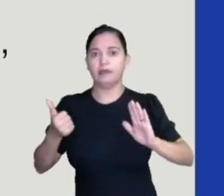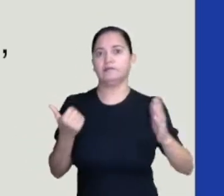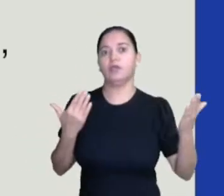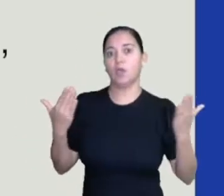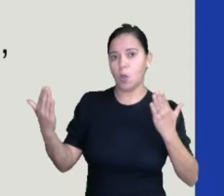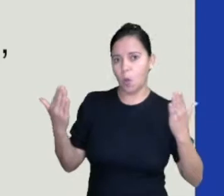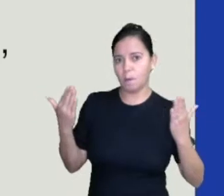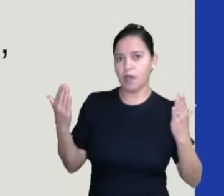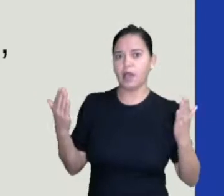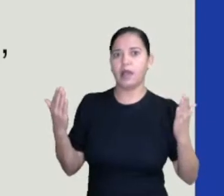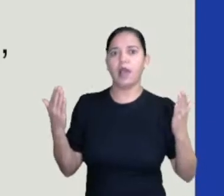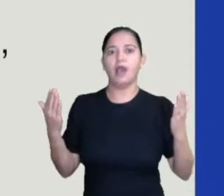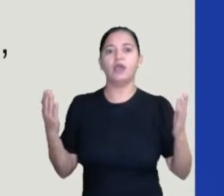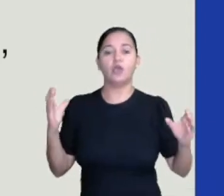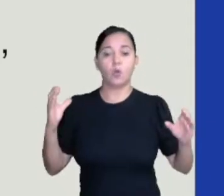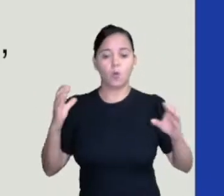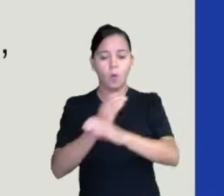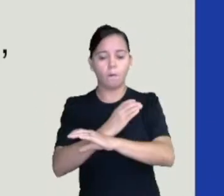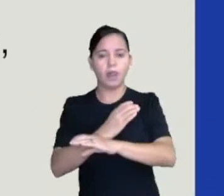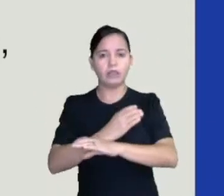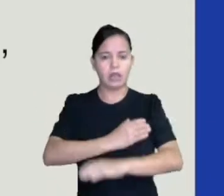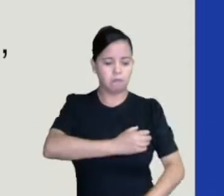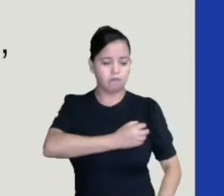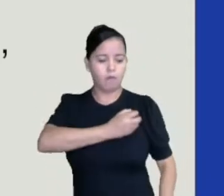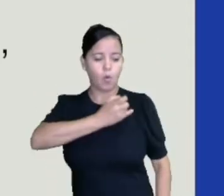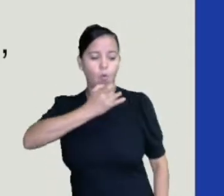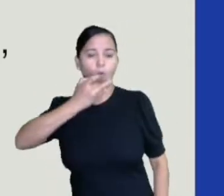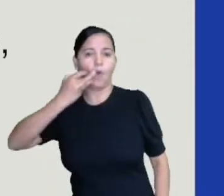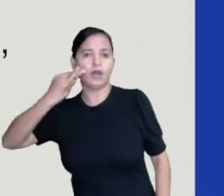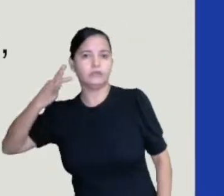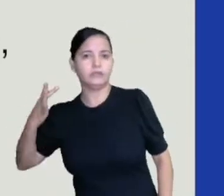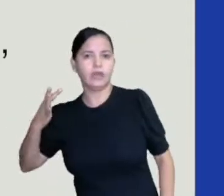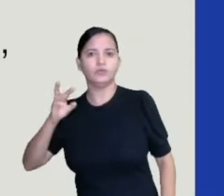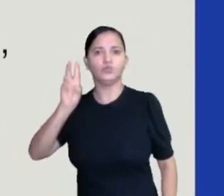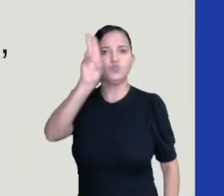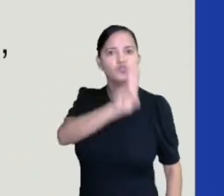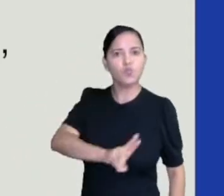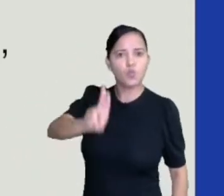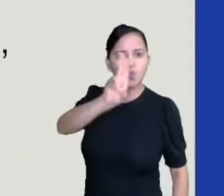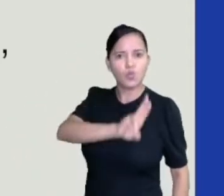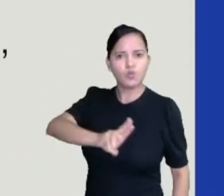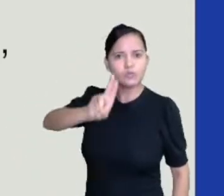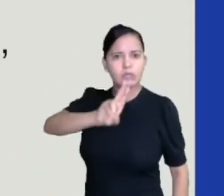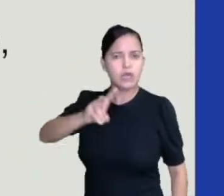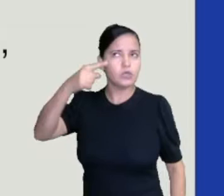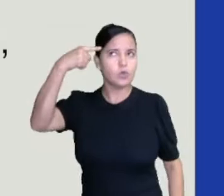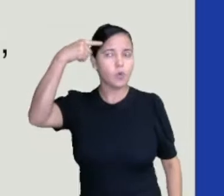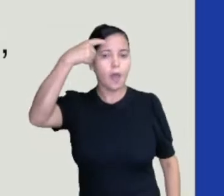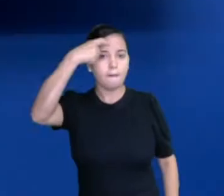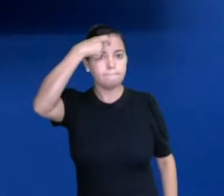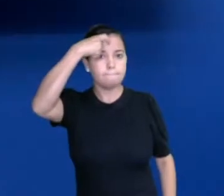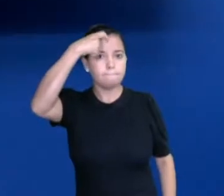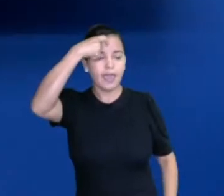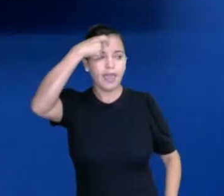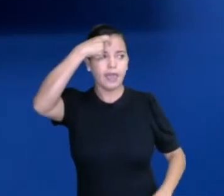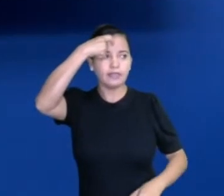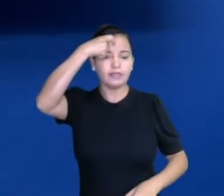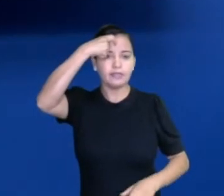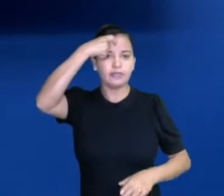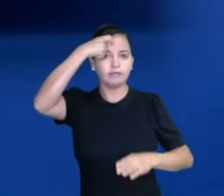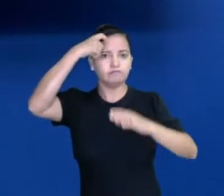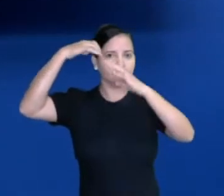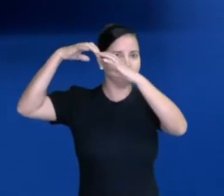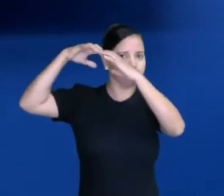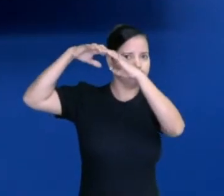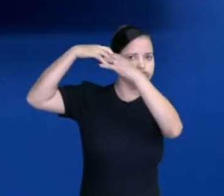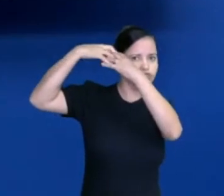completar quantidades, em situações cotidianas, utilizando o cálculo mental. Olha eu aqui de novo para a